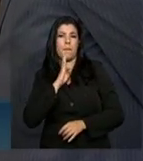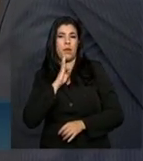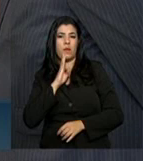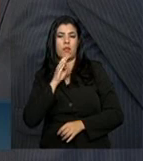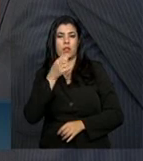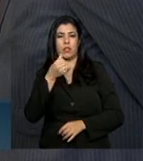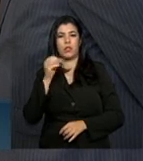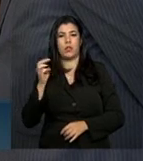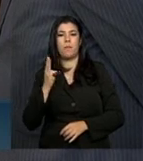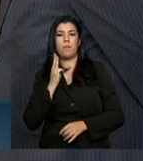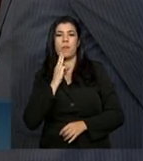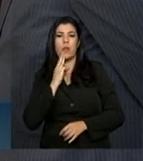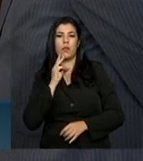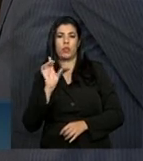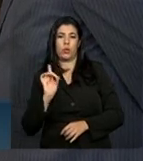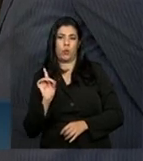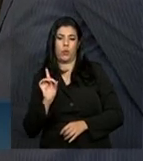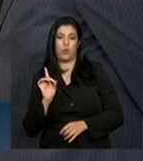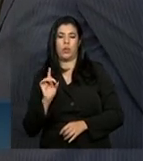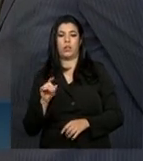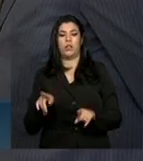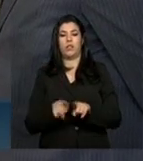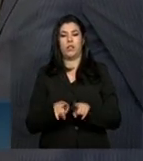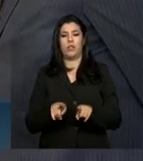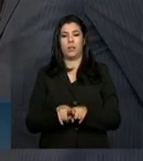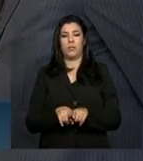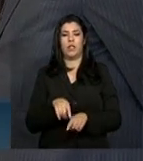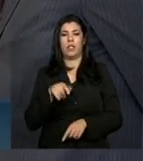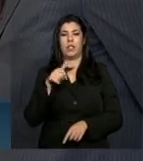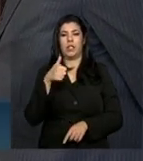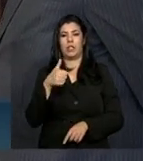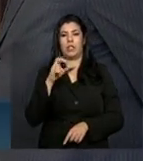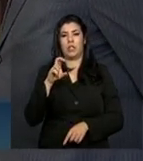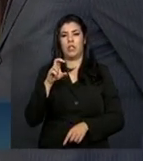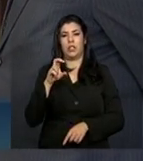milhões de dólares para 15 bilhões de dólares.